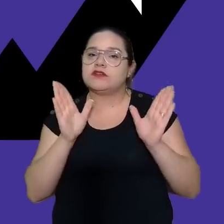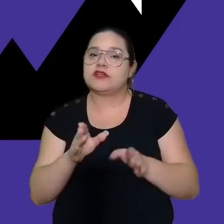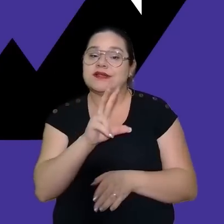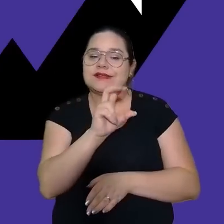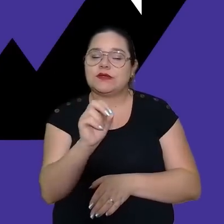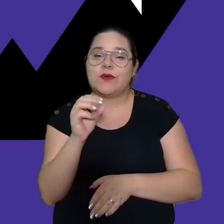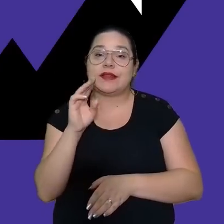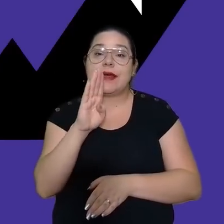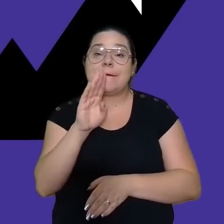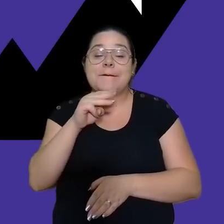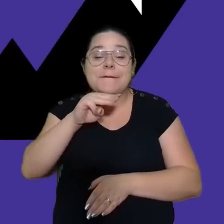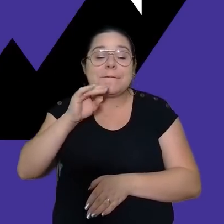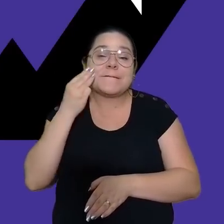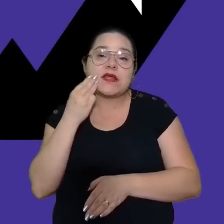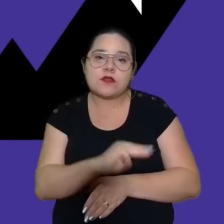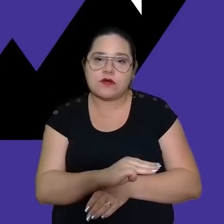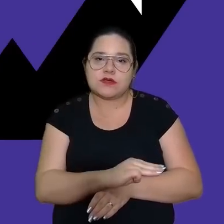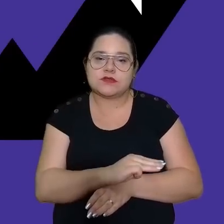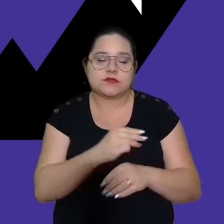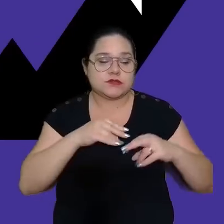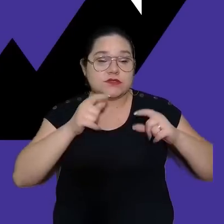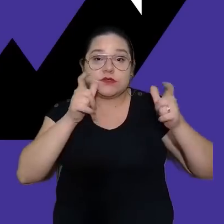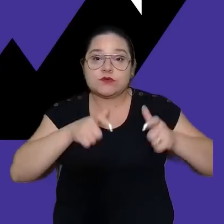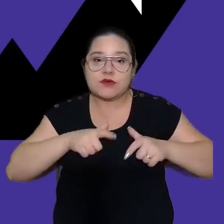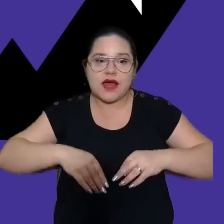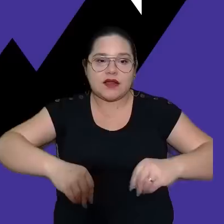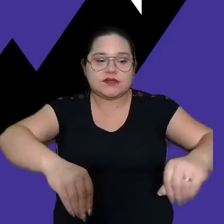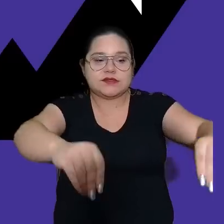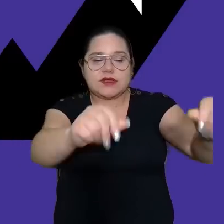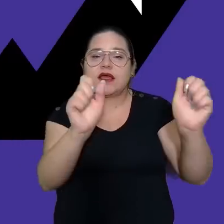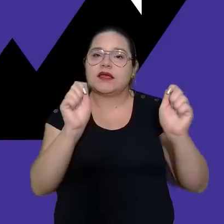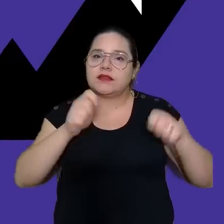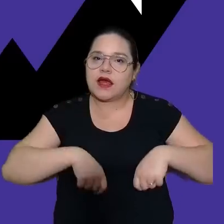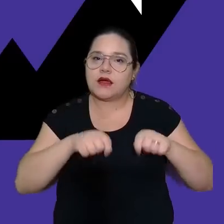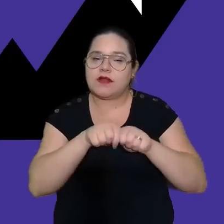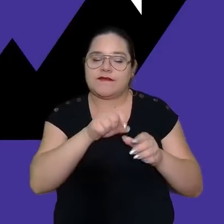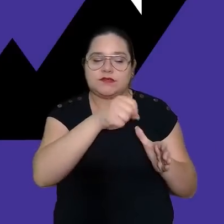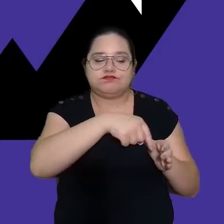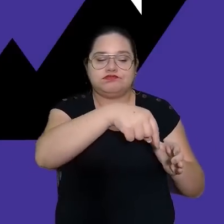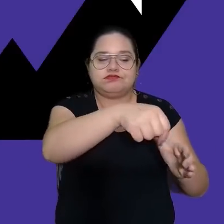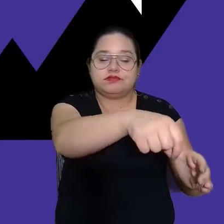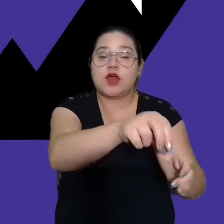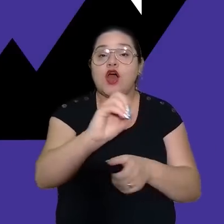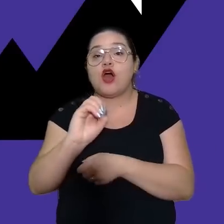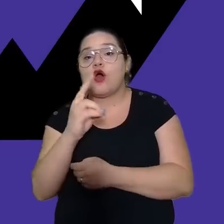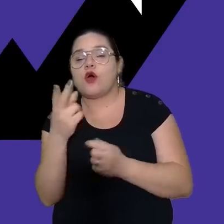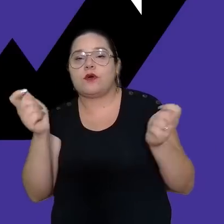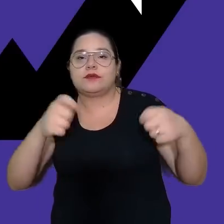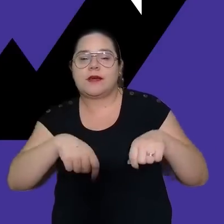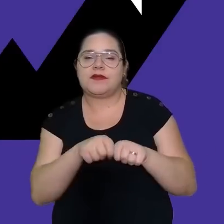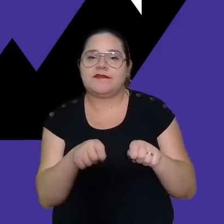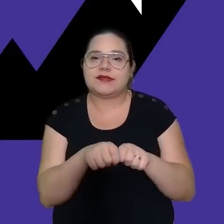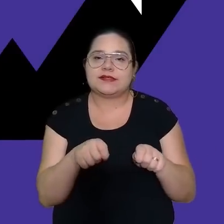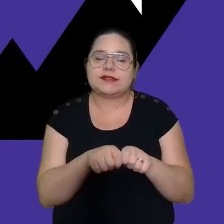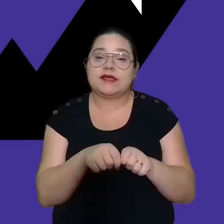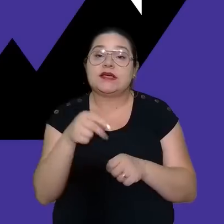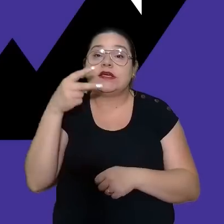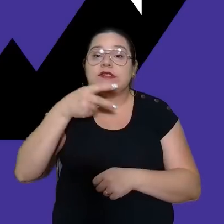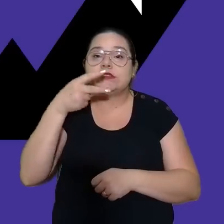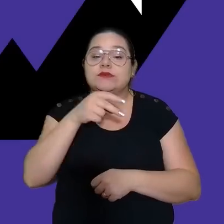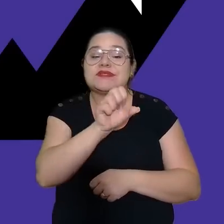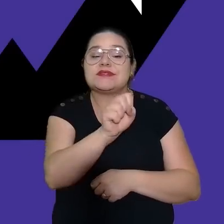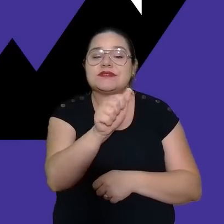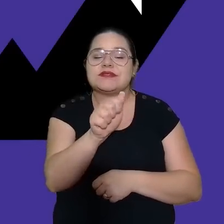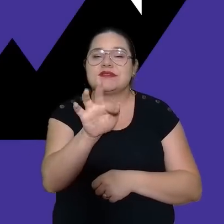hectares que podem virar integração lavoura-pecuária ou podem virar também segunda safra, e pelo menos 30 milhões de hectares a